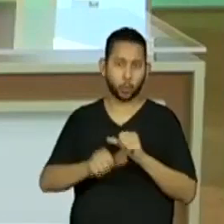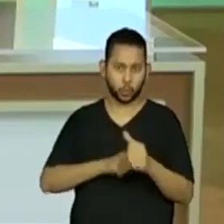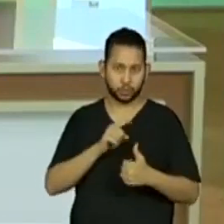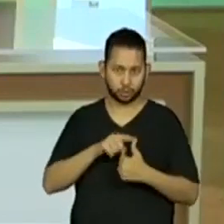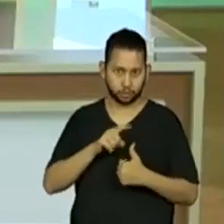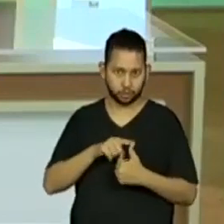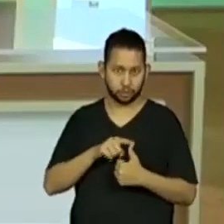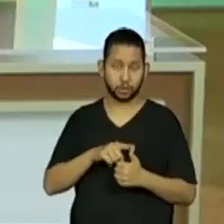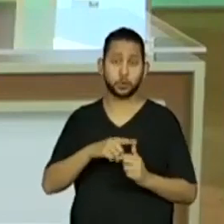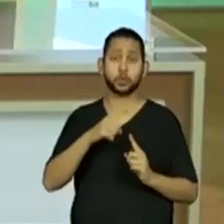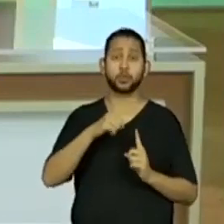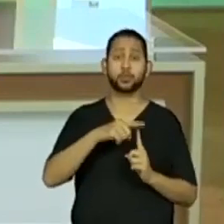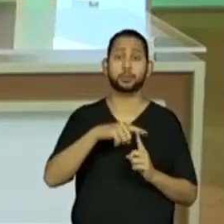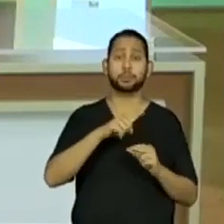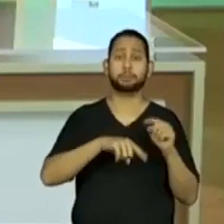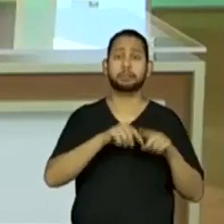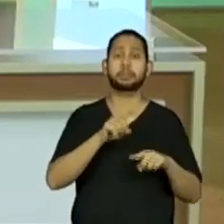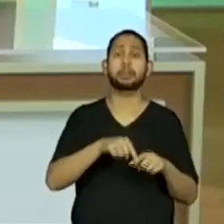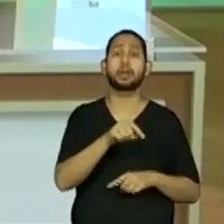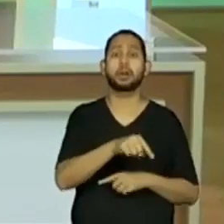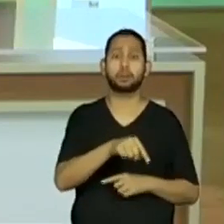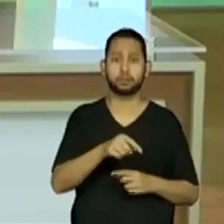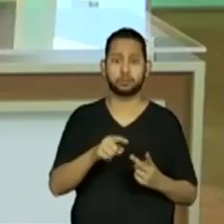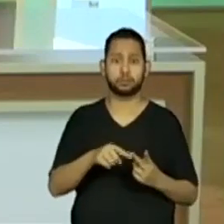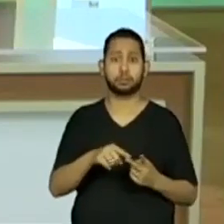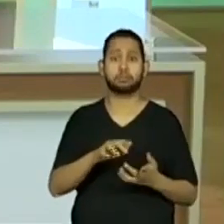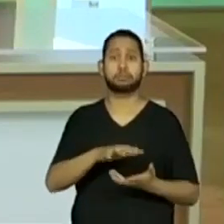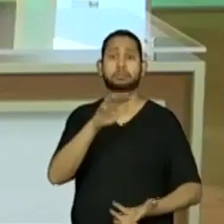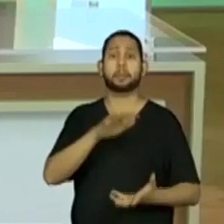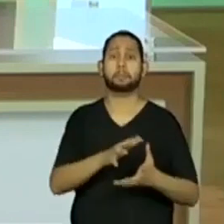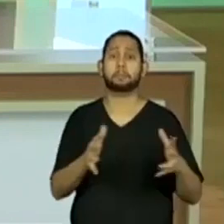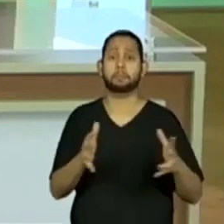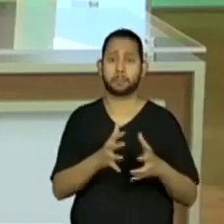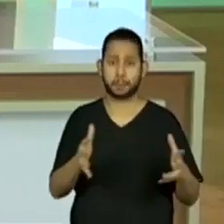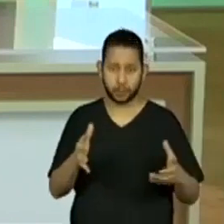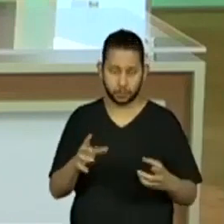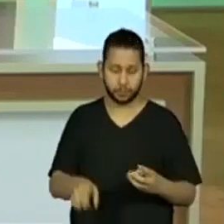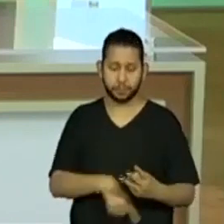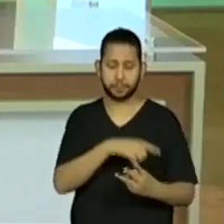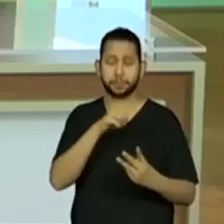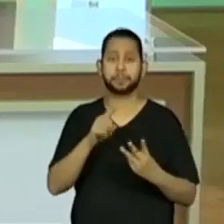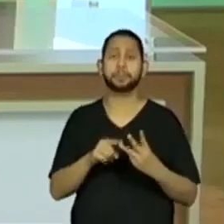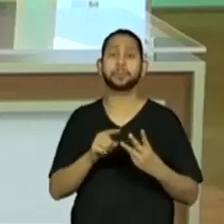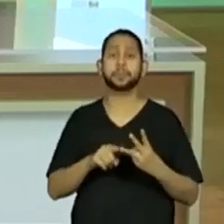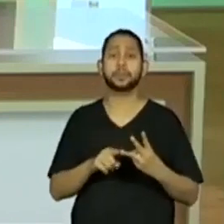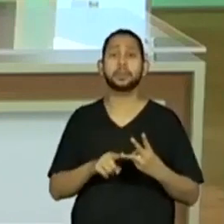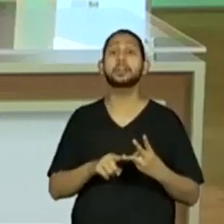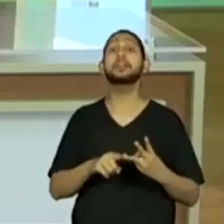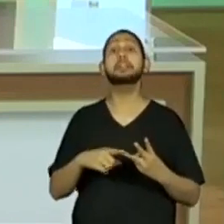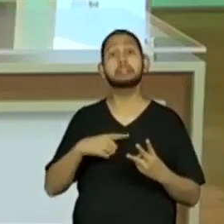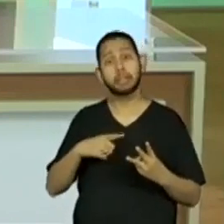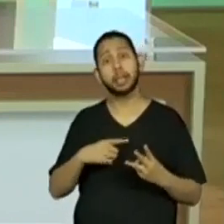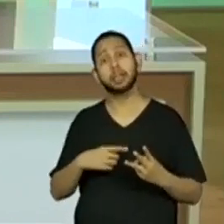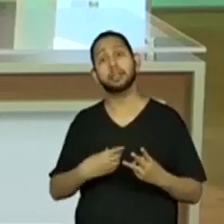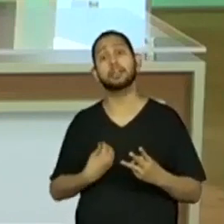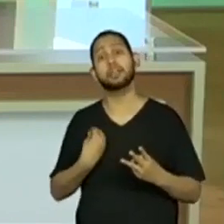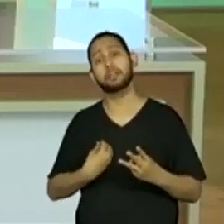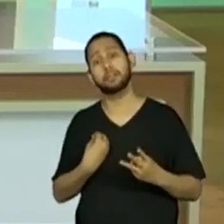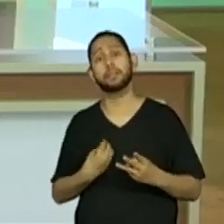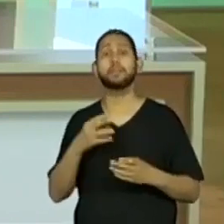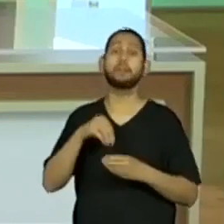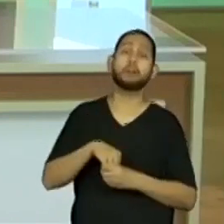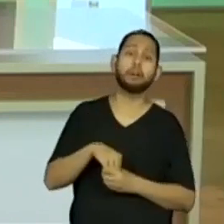do tipo de material, do tamanho do objeto e da presença ou